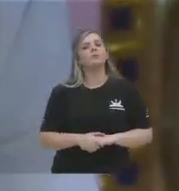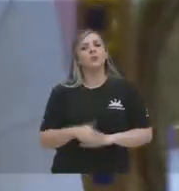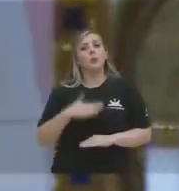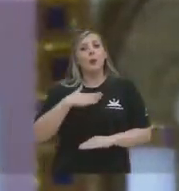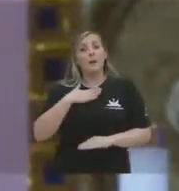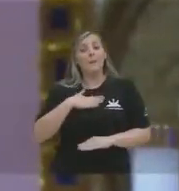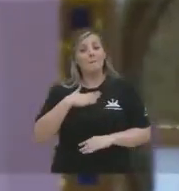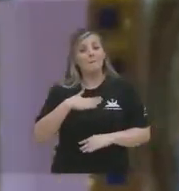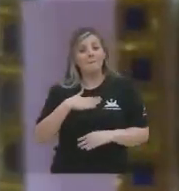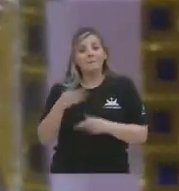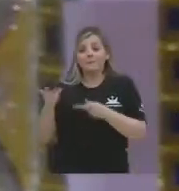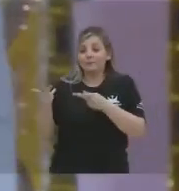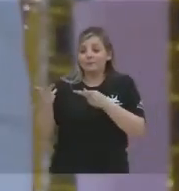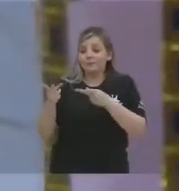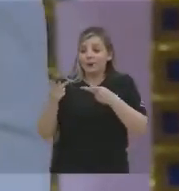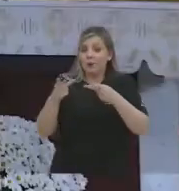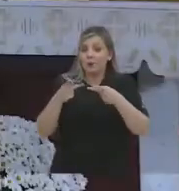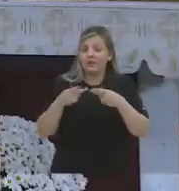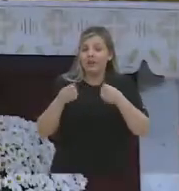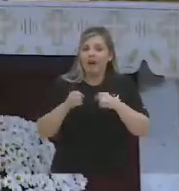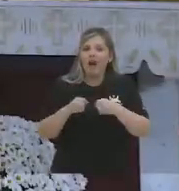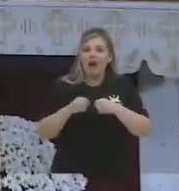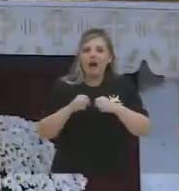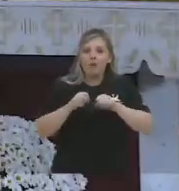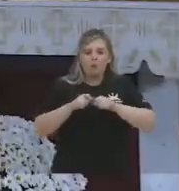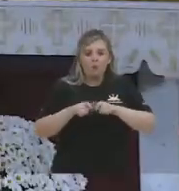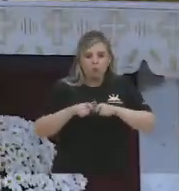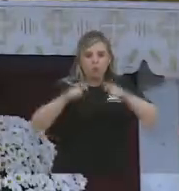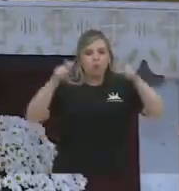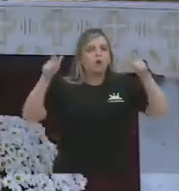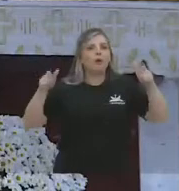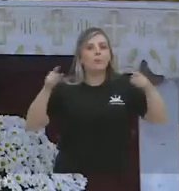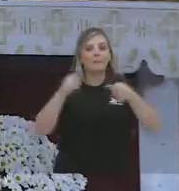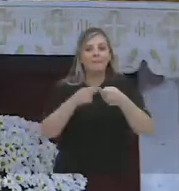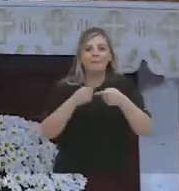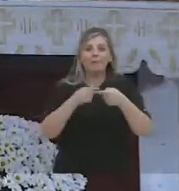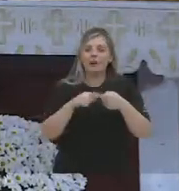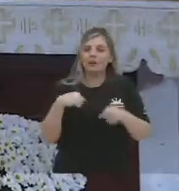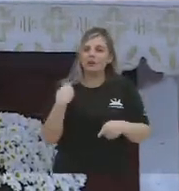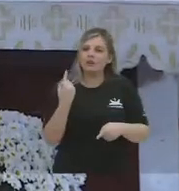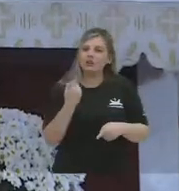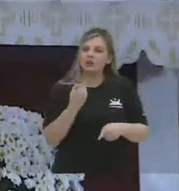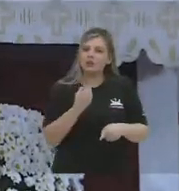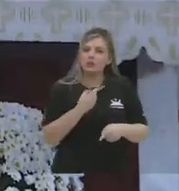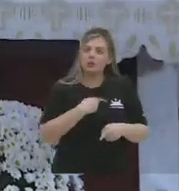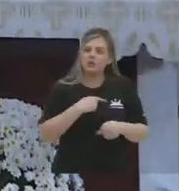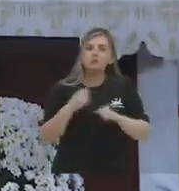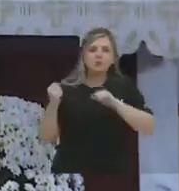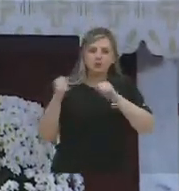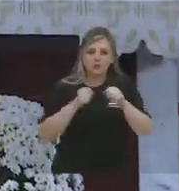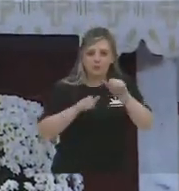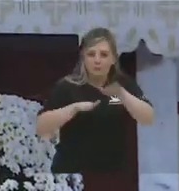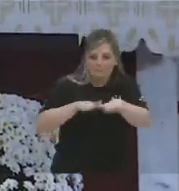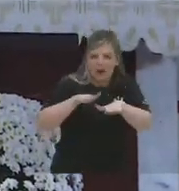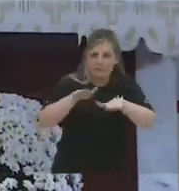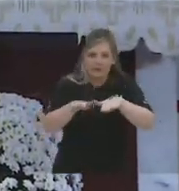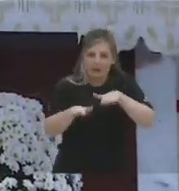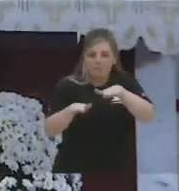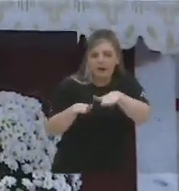grande, para que a gente possa dar passos na direção do amor, na direção do bem. Você que está em